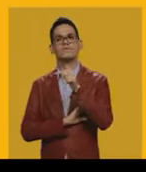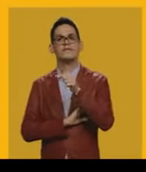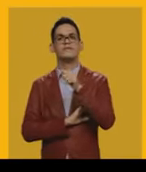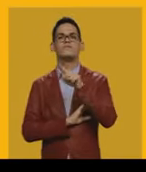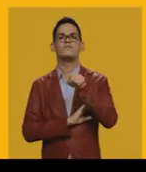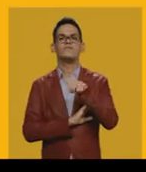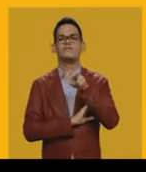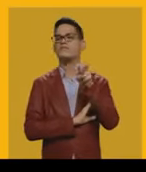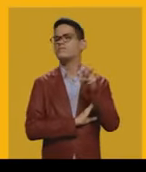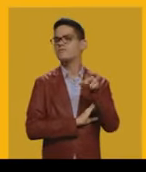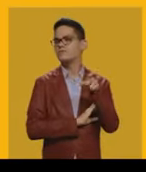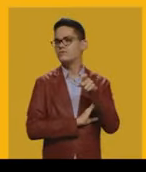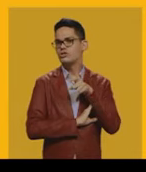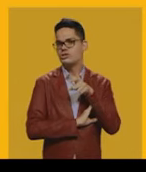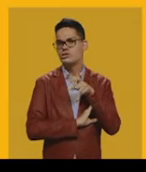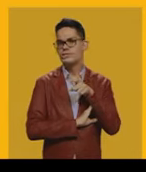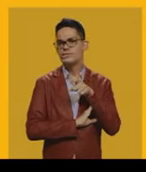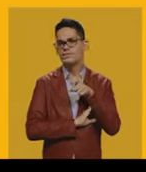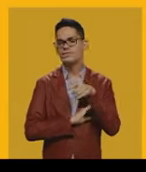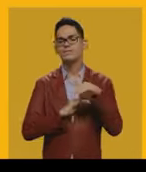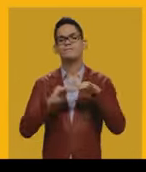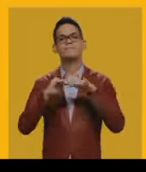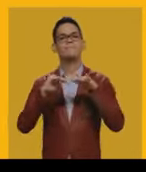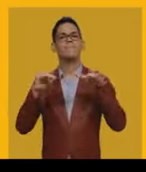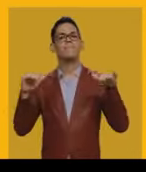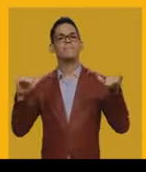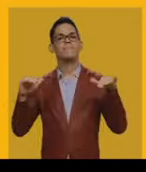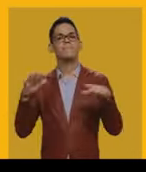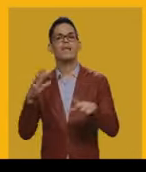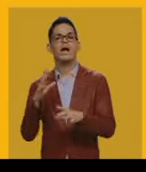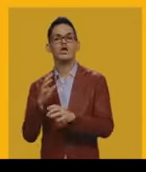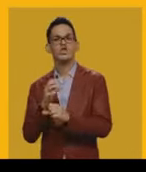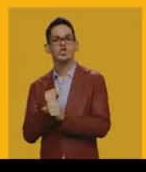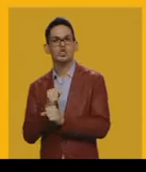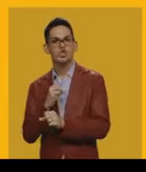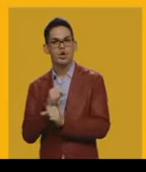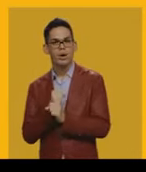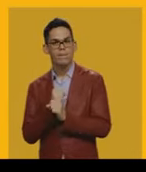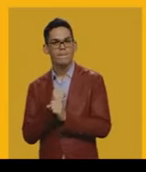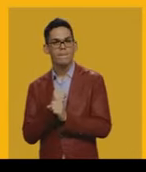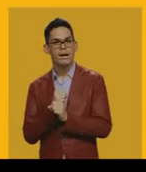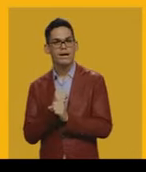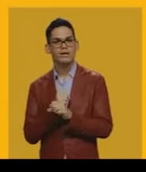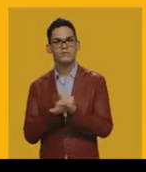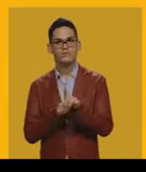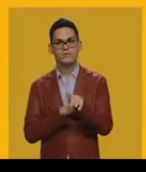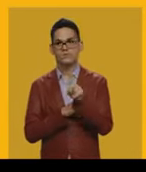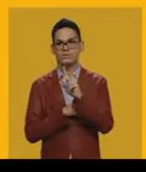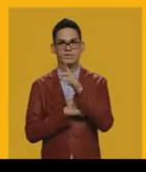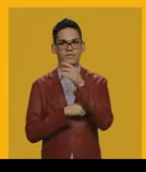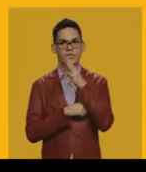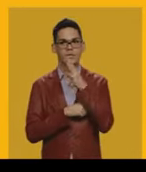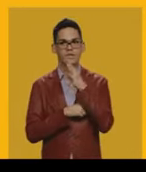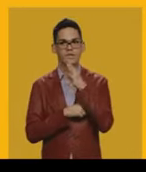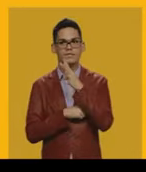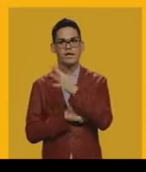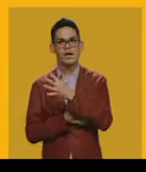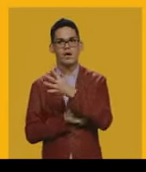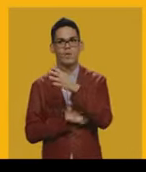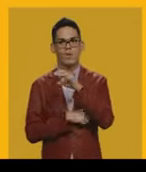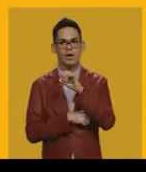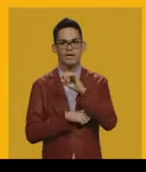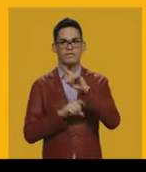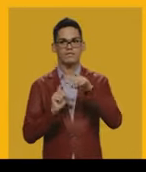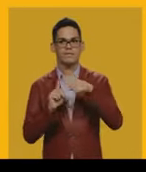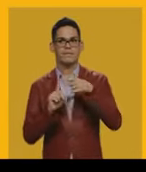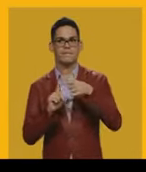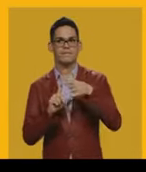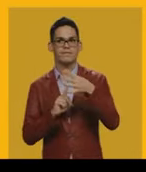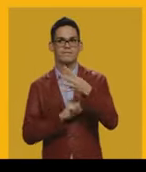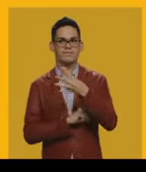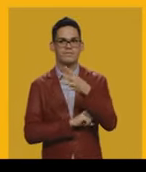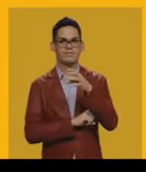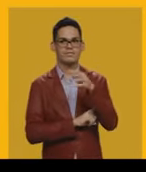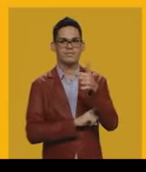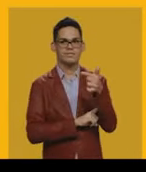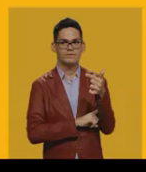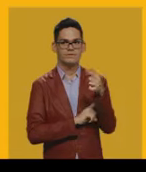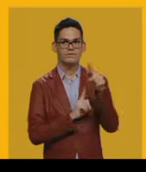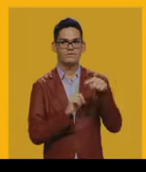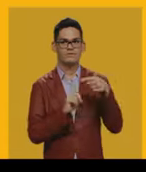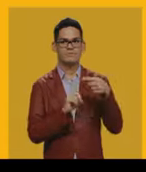7,5x. Embaixo, soma os valores que não são desconhecidos. 40 mais 42 mais 30,